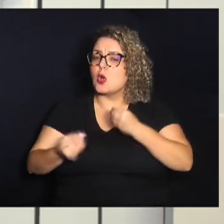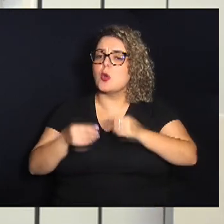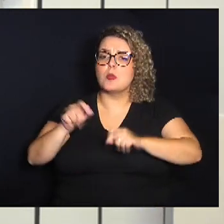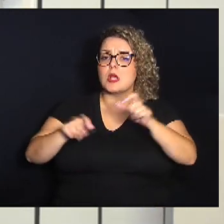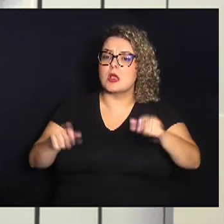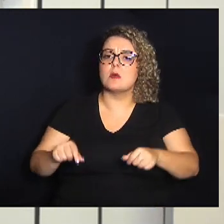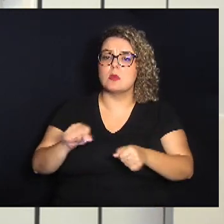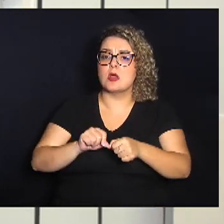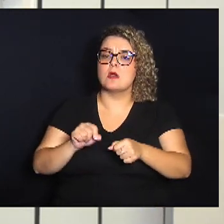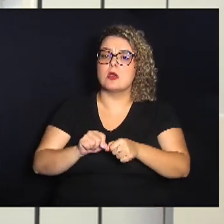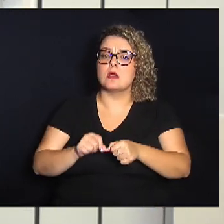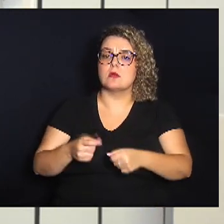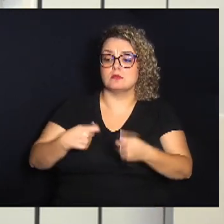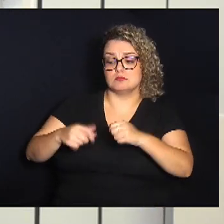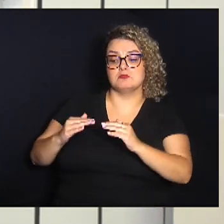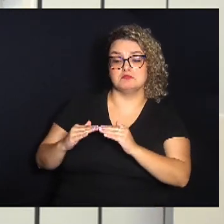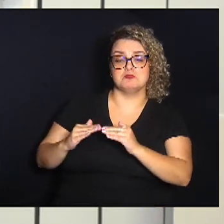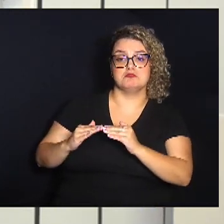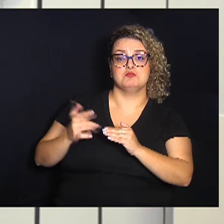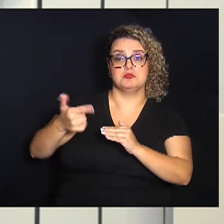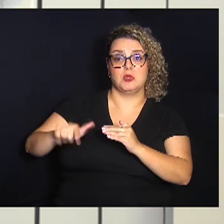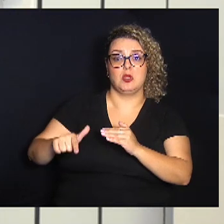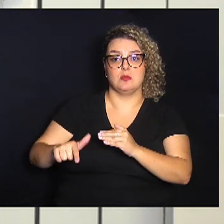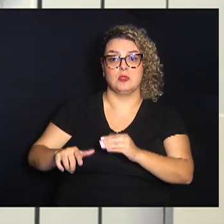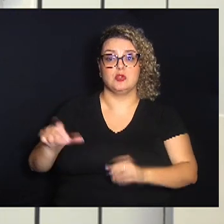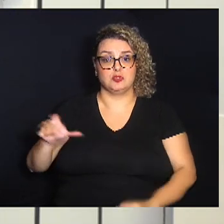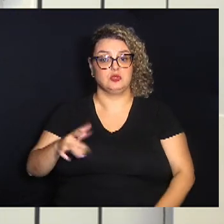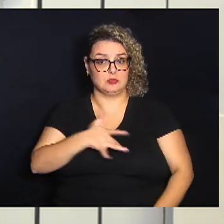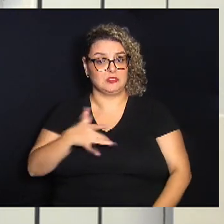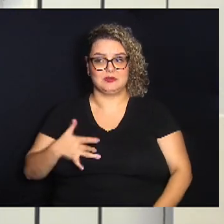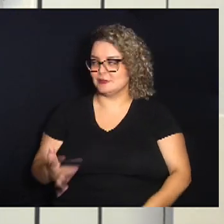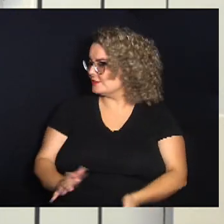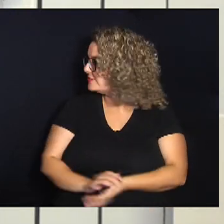fazer a renegociação dos planos de saúde.